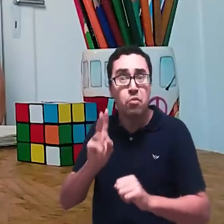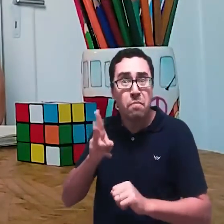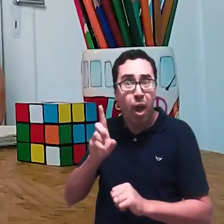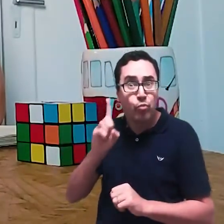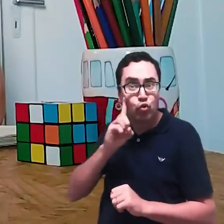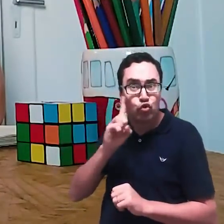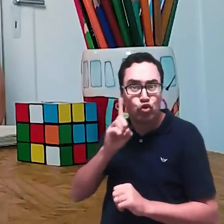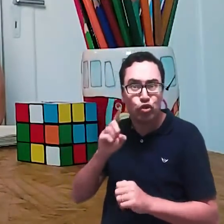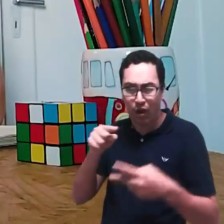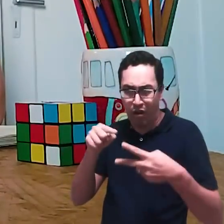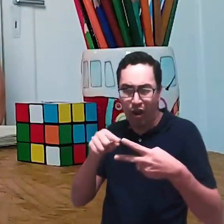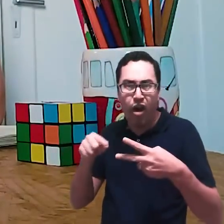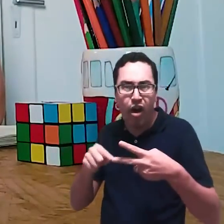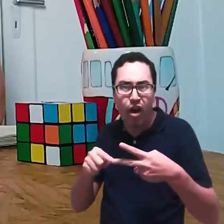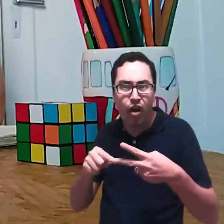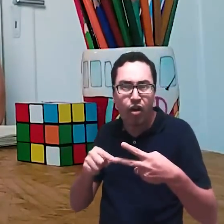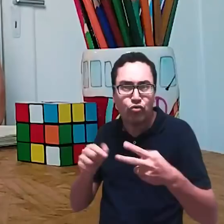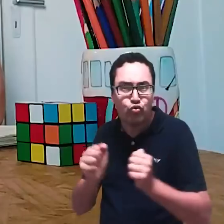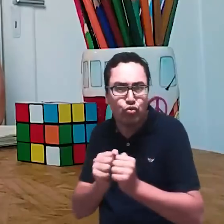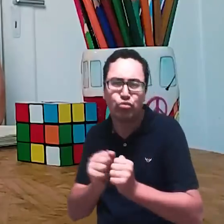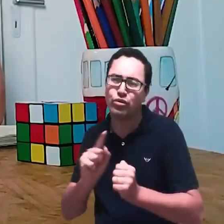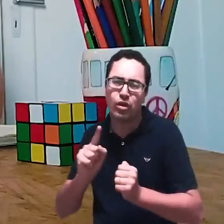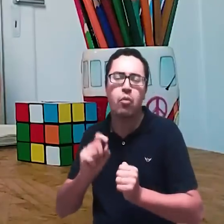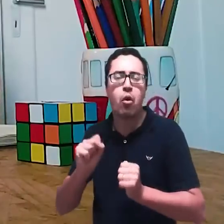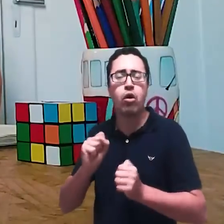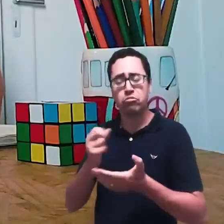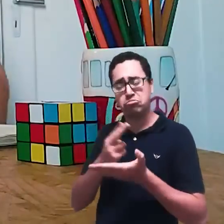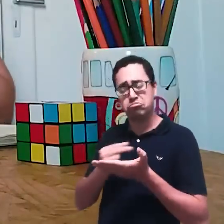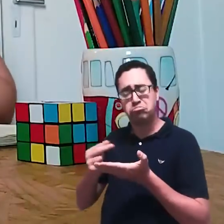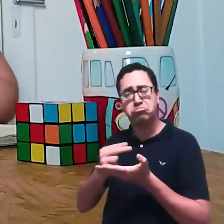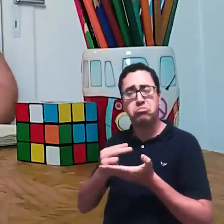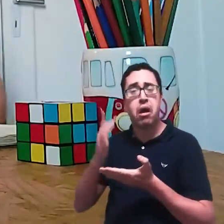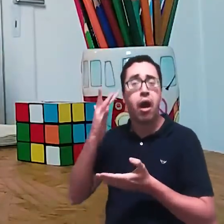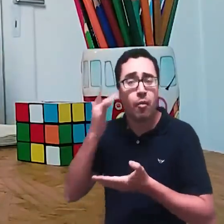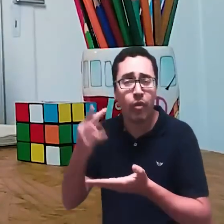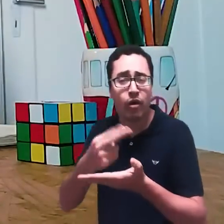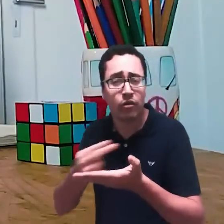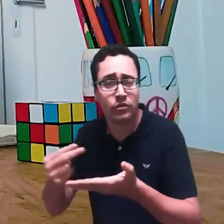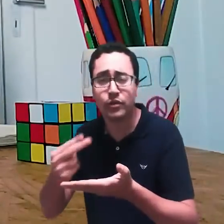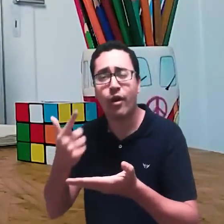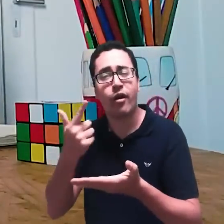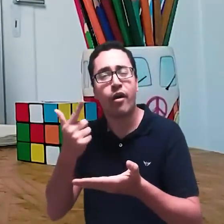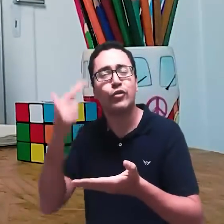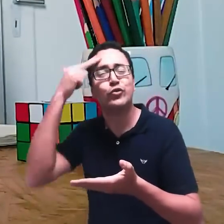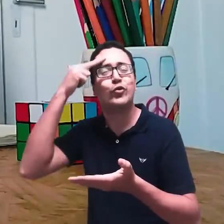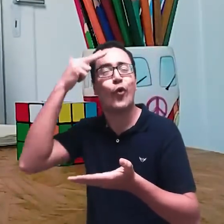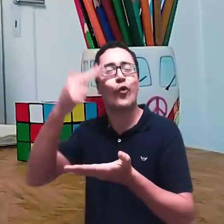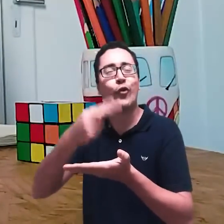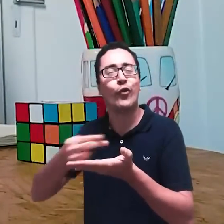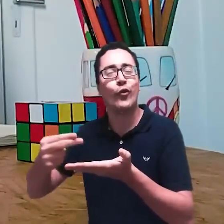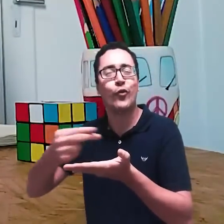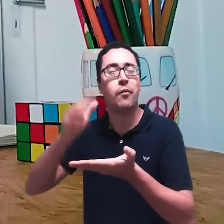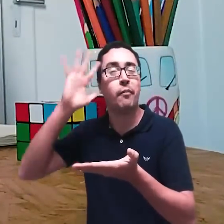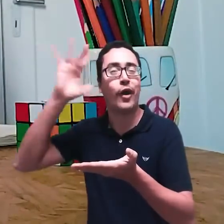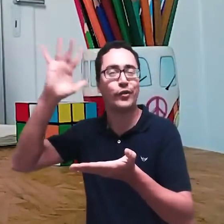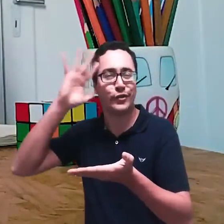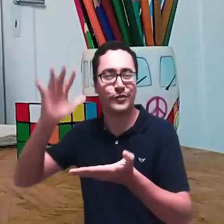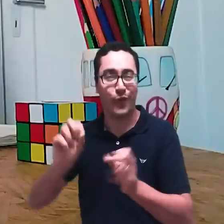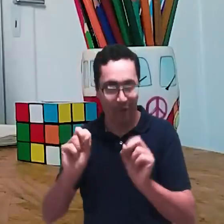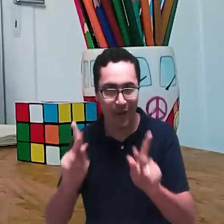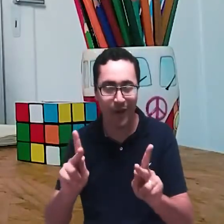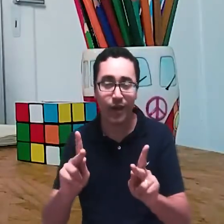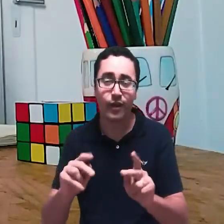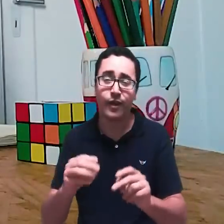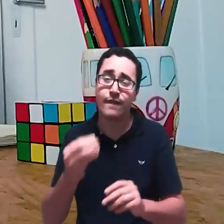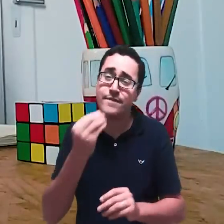tudo no mesmo dia, certo? Bom, gente, espero que vocês tenham gostado. Para esse